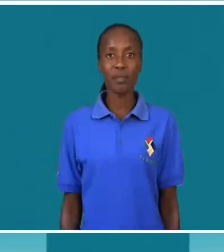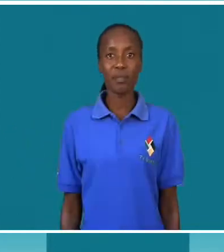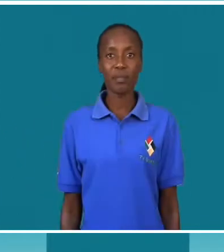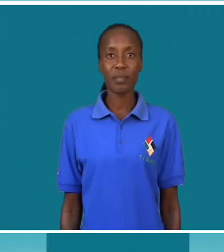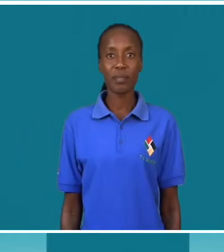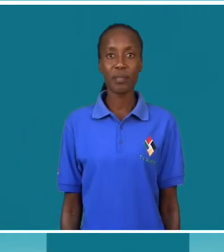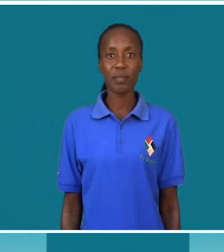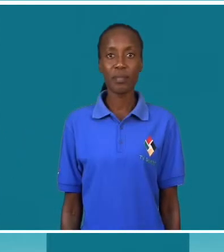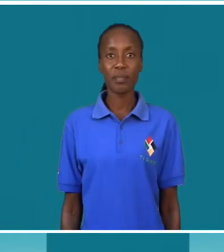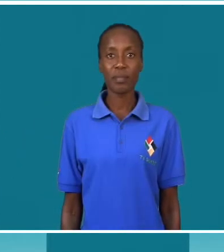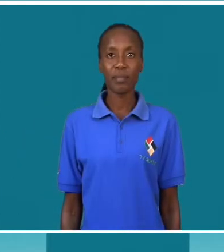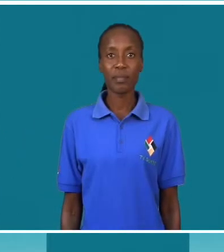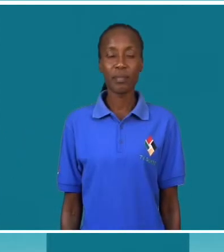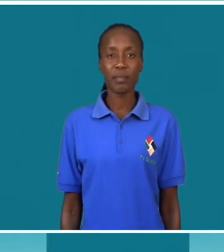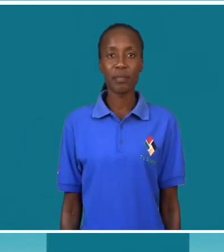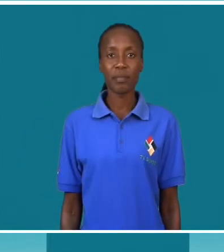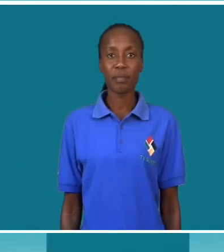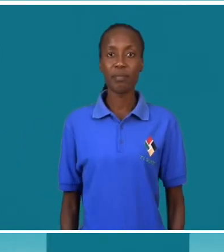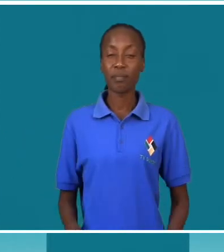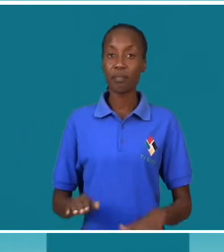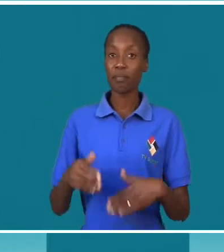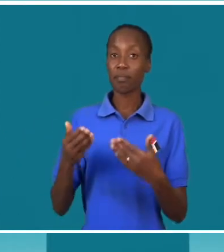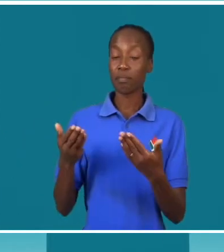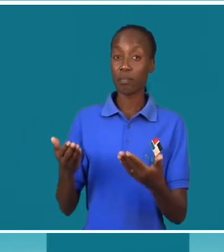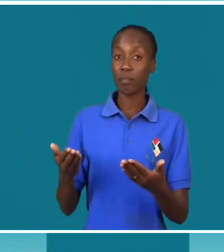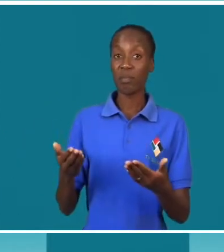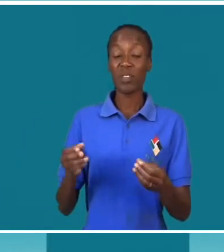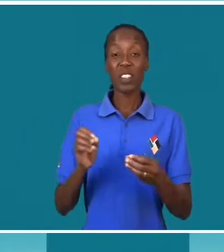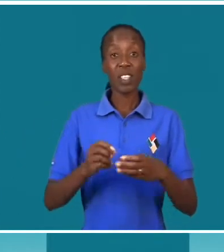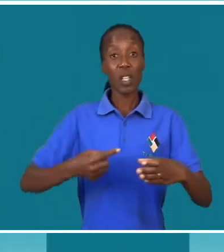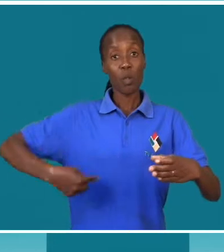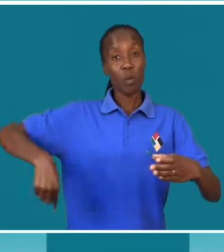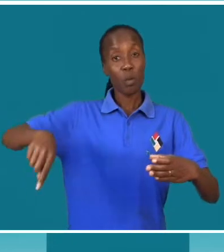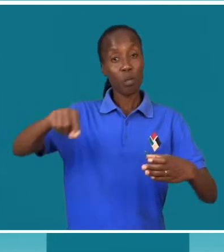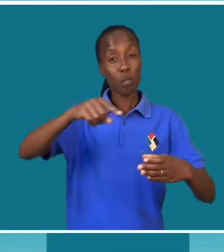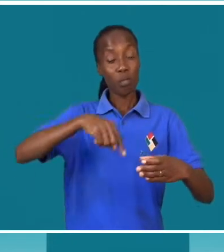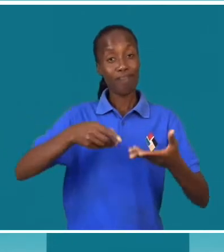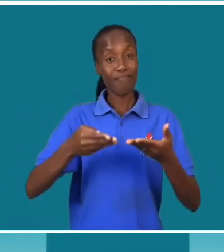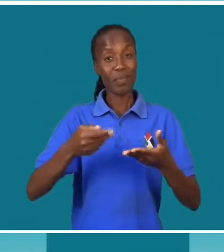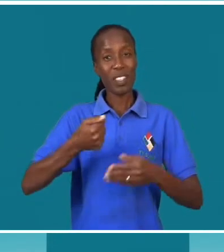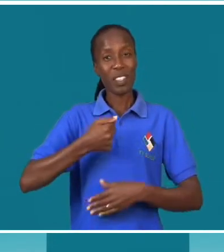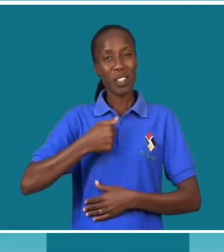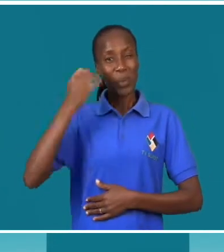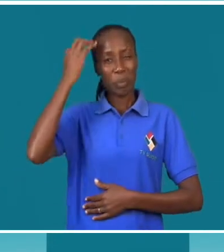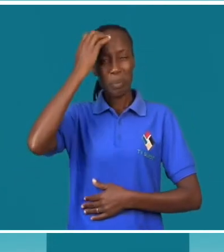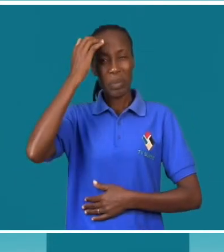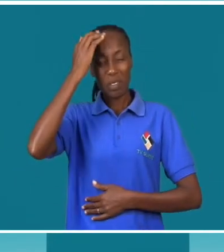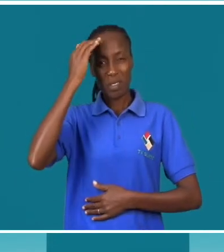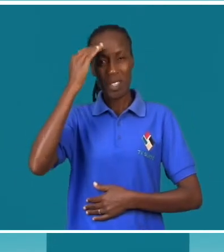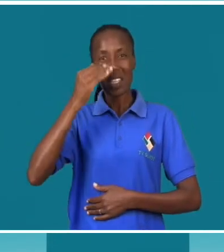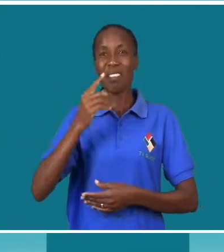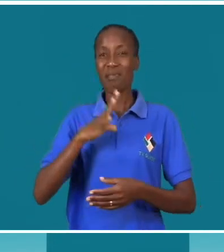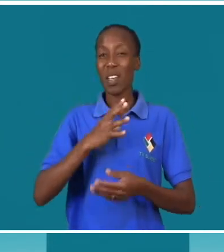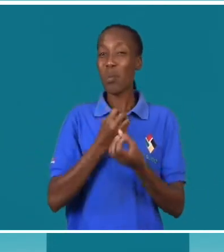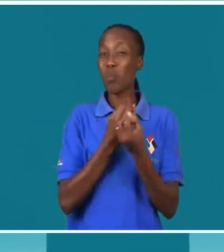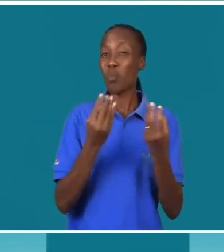A nossa associação, a DBBDM Manica, e eu gostaria que esses apoios